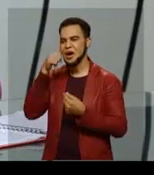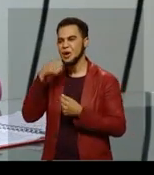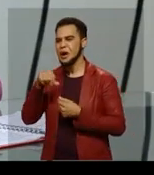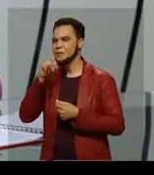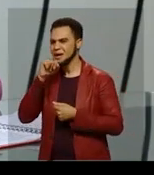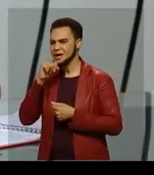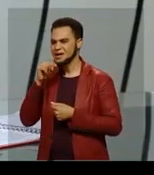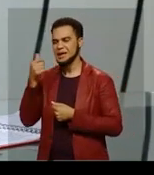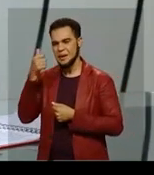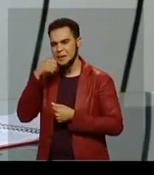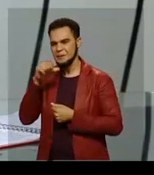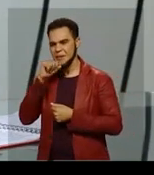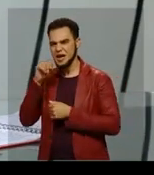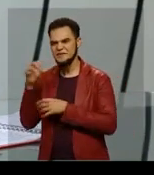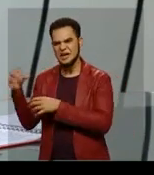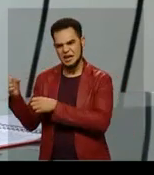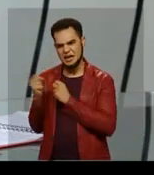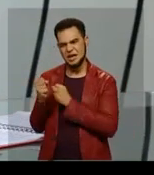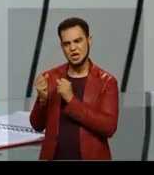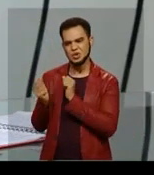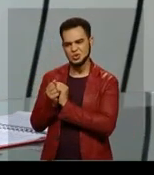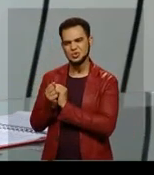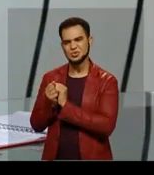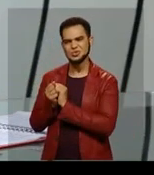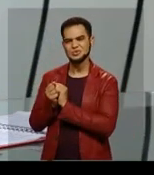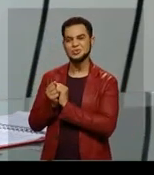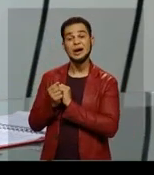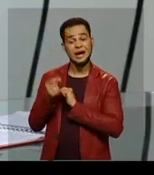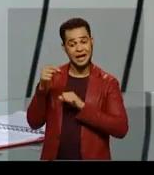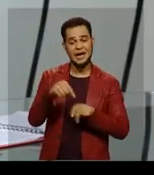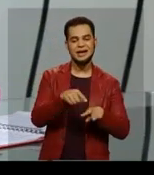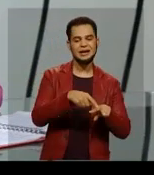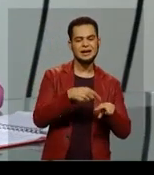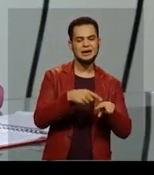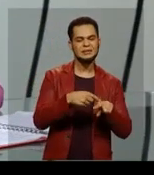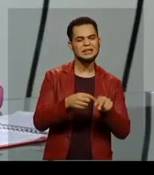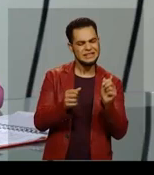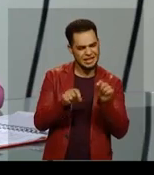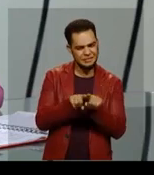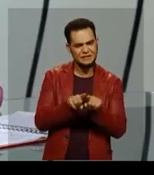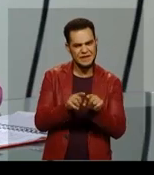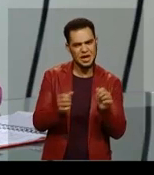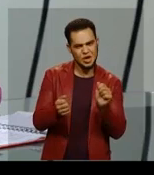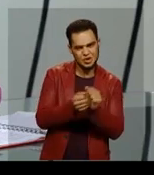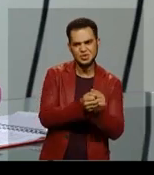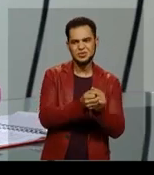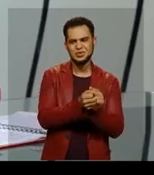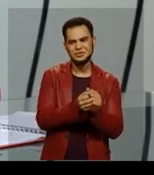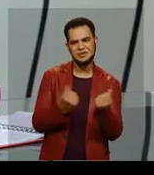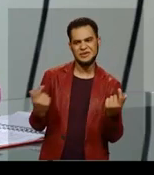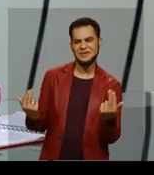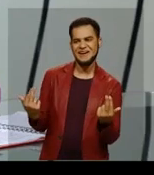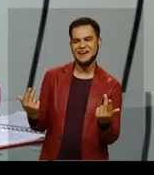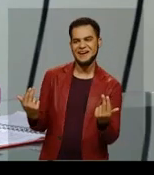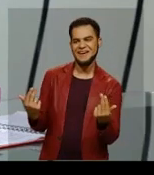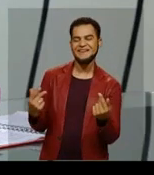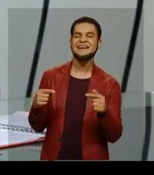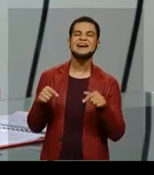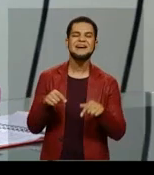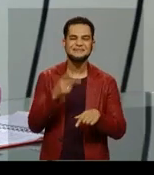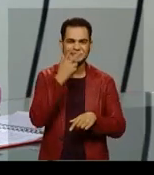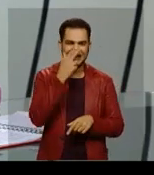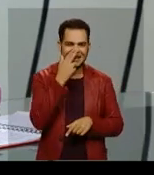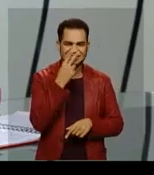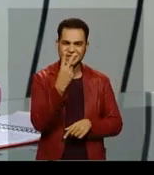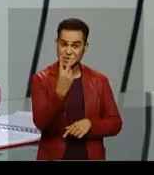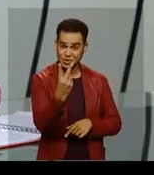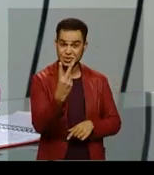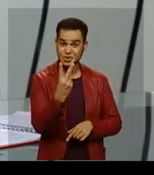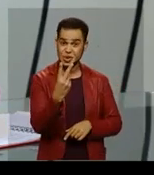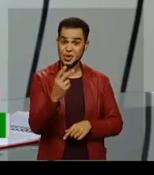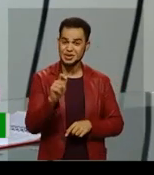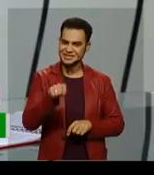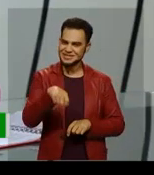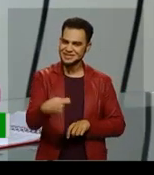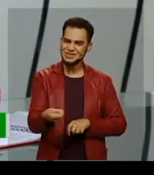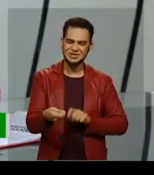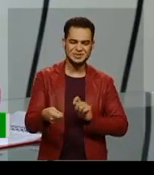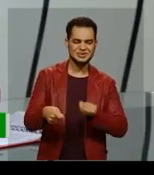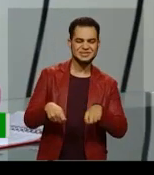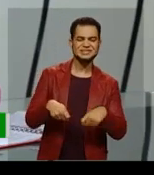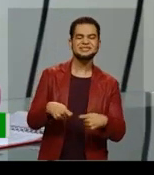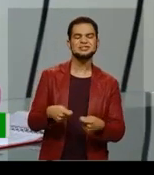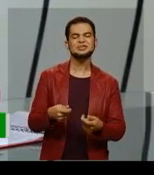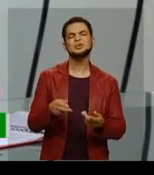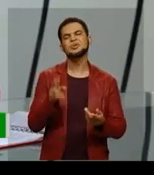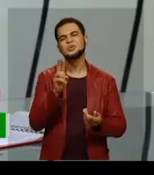mãe. Então esse jogo de palavras. Então a ambiguidade, ela é usada nos textos literários,